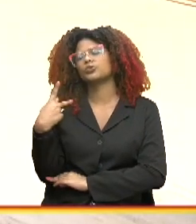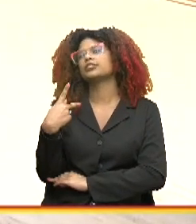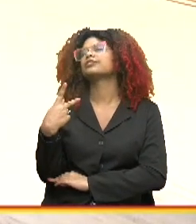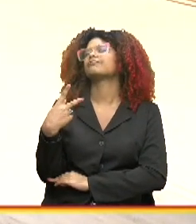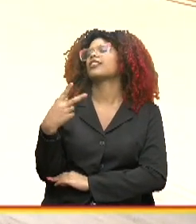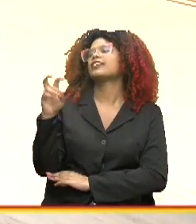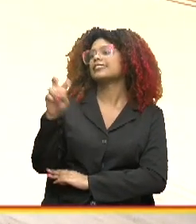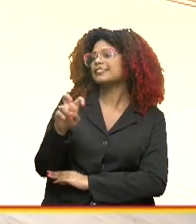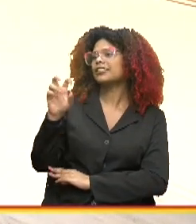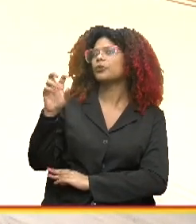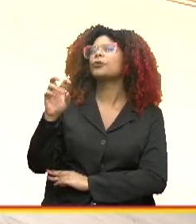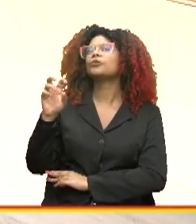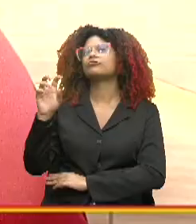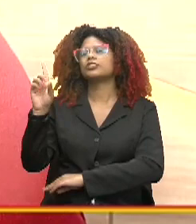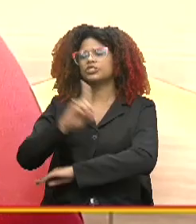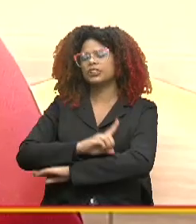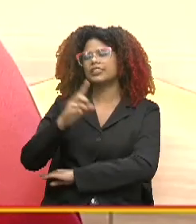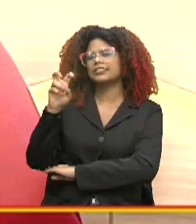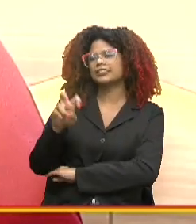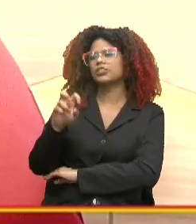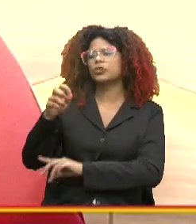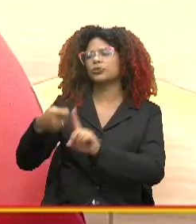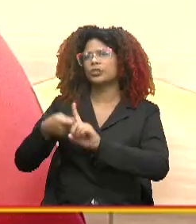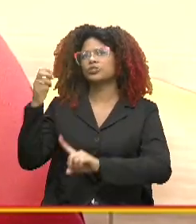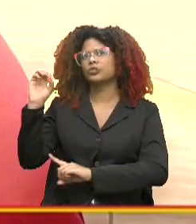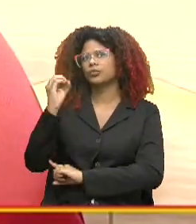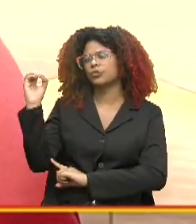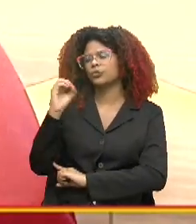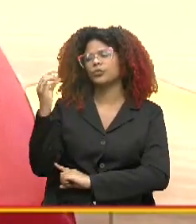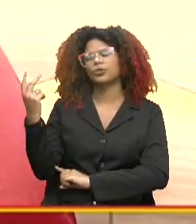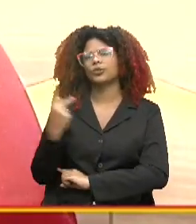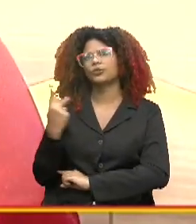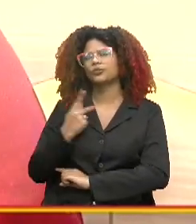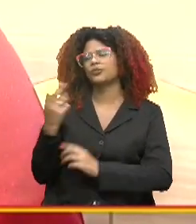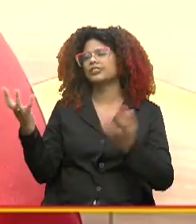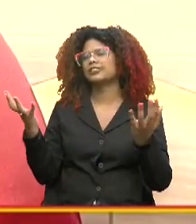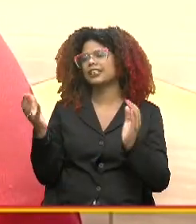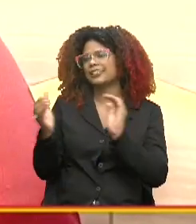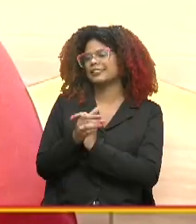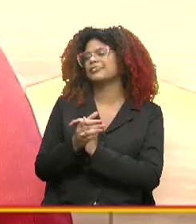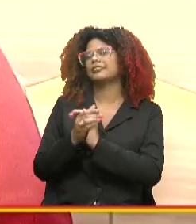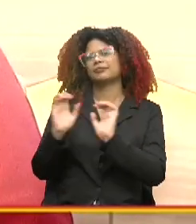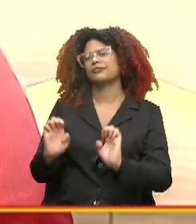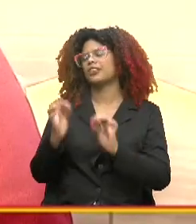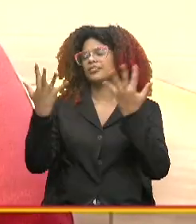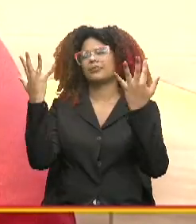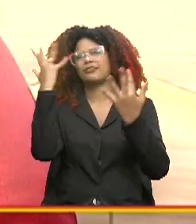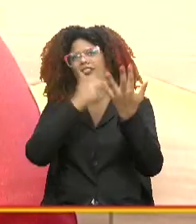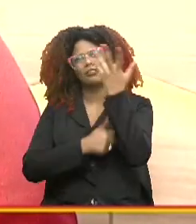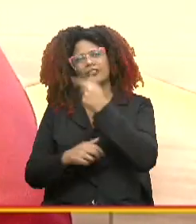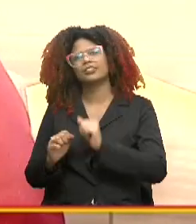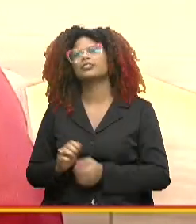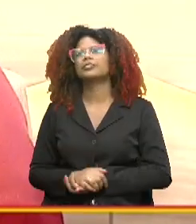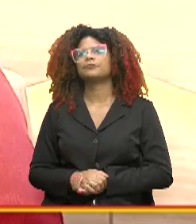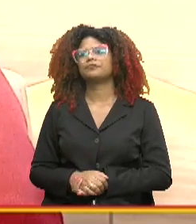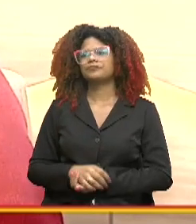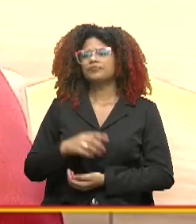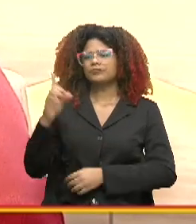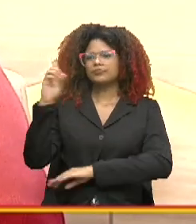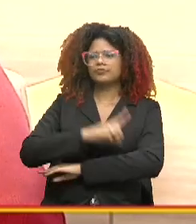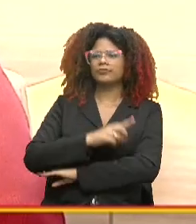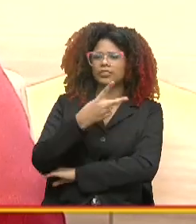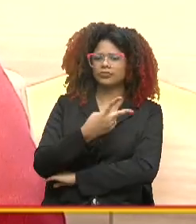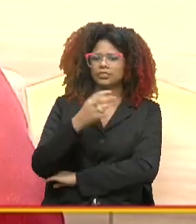casou realizou uma cerimônia né Foi muito bacana uma festa sensacional e dia 28 de outubro Nós duas somos